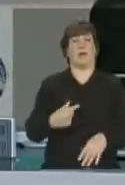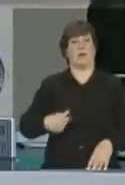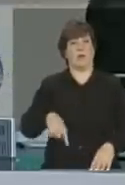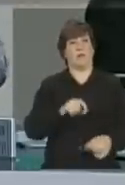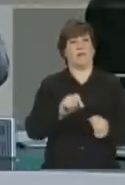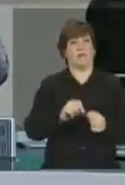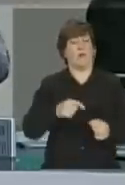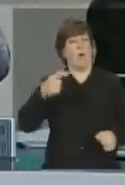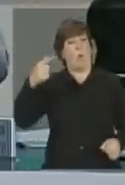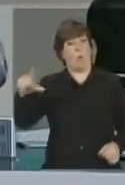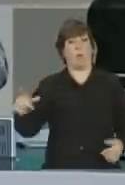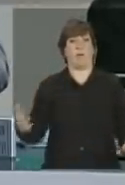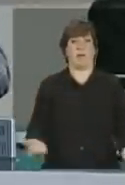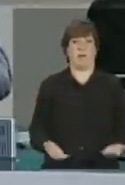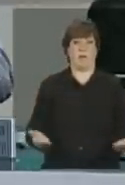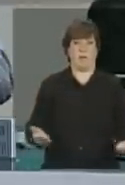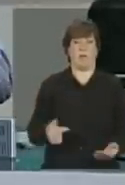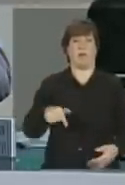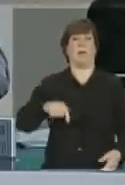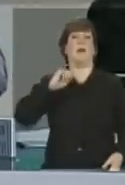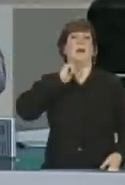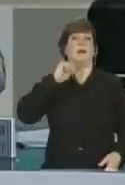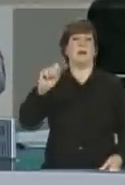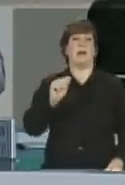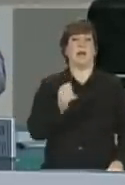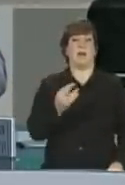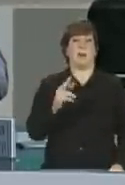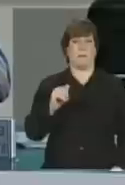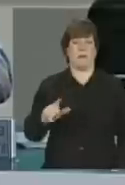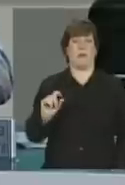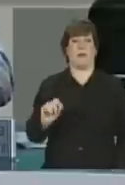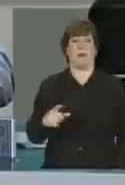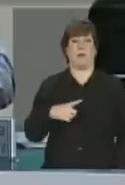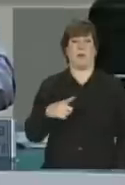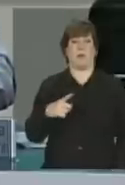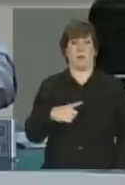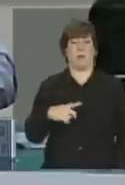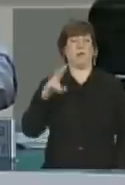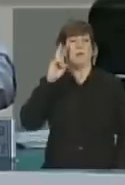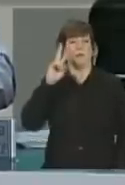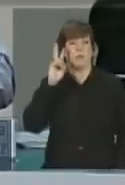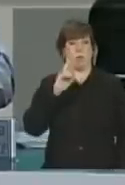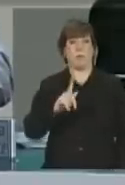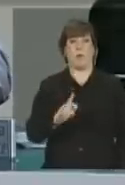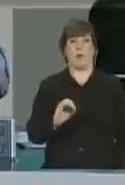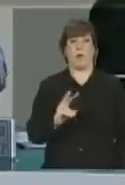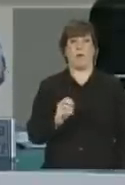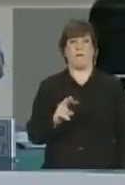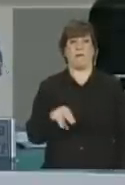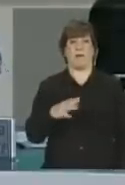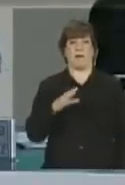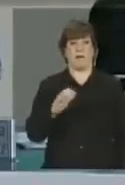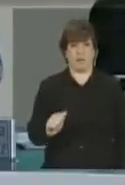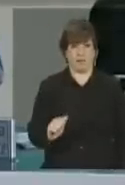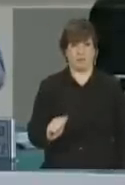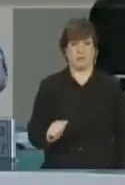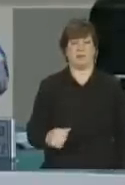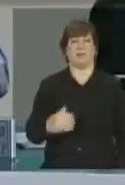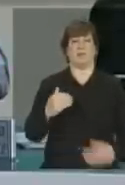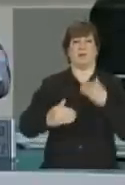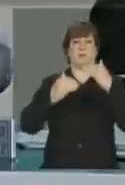outro agora, em abril, com o Steiner, o diretor-geral do PNUMA, sobre governança do desenvolvimento sustentável e governança